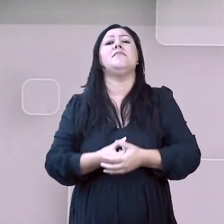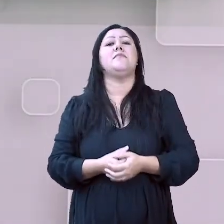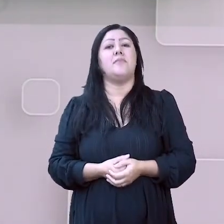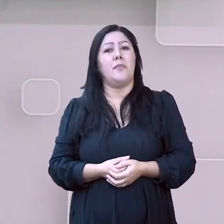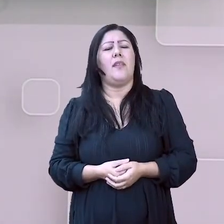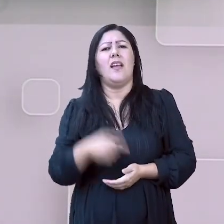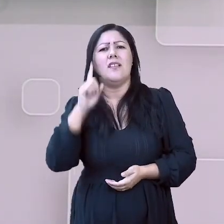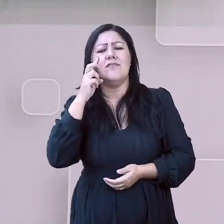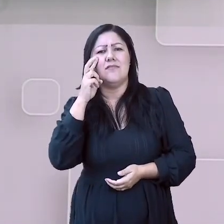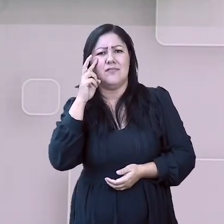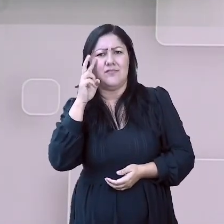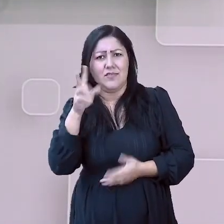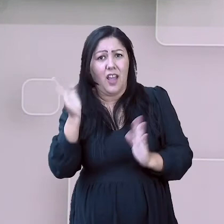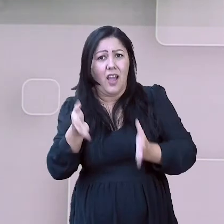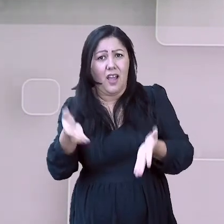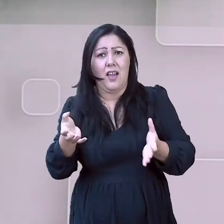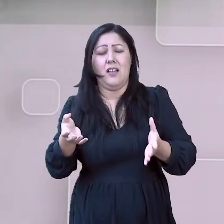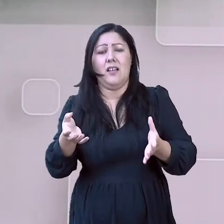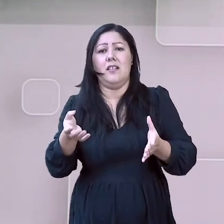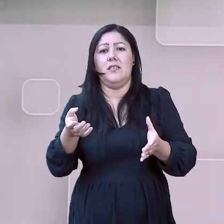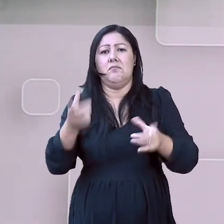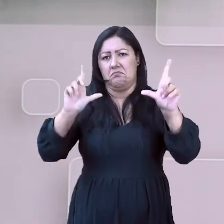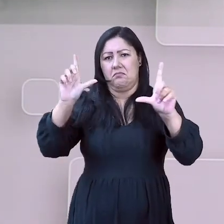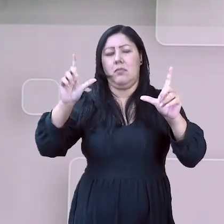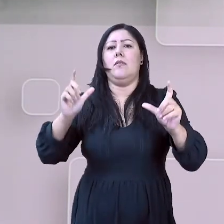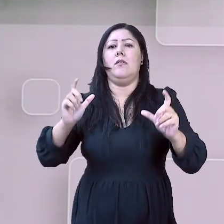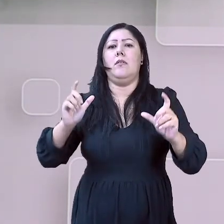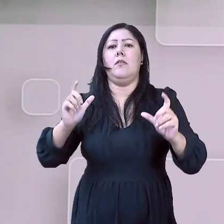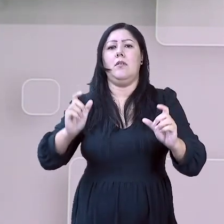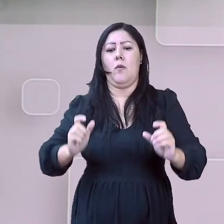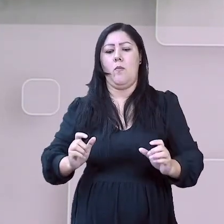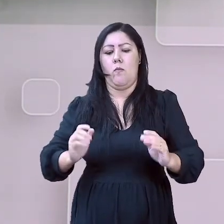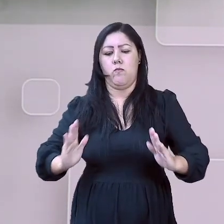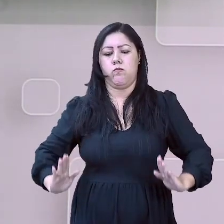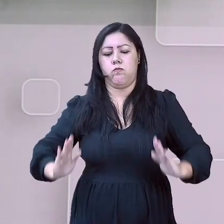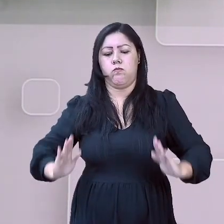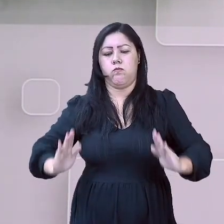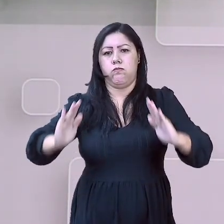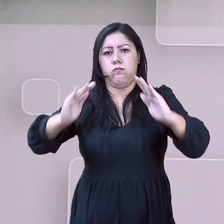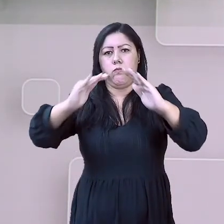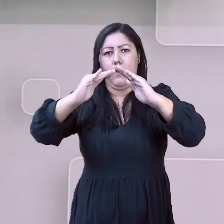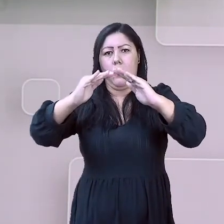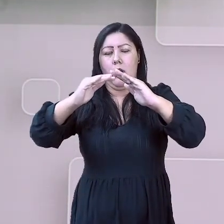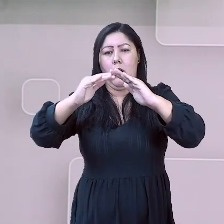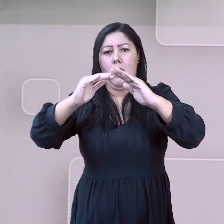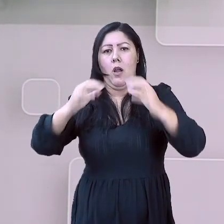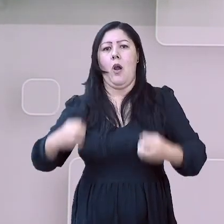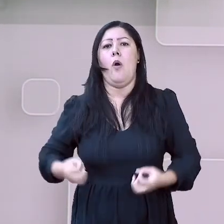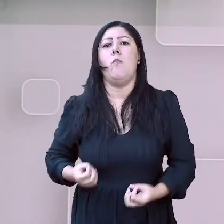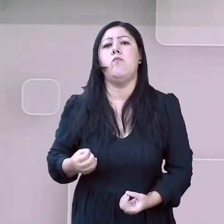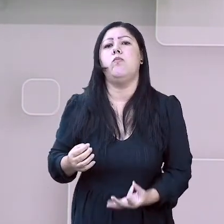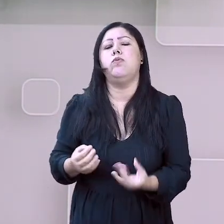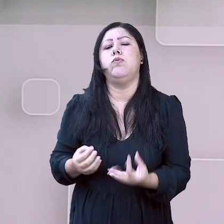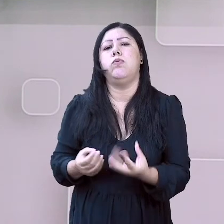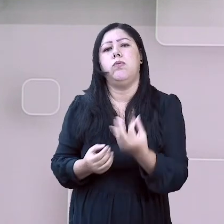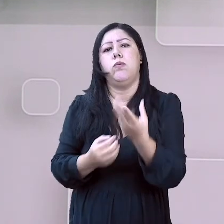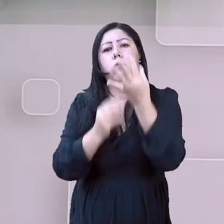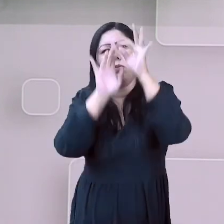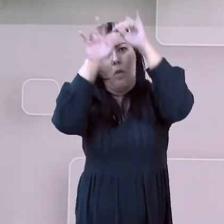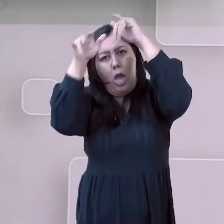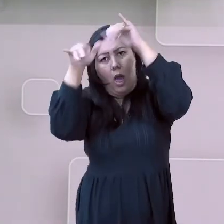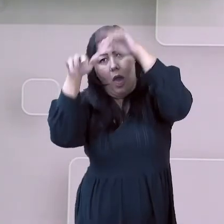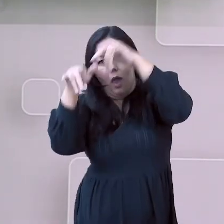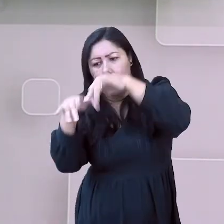a larva, ela não sai em forma pastosa? Aquele material ali está saindo, não é da